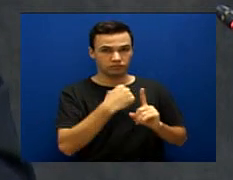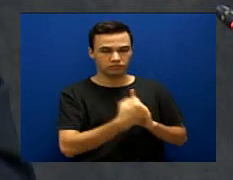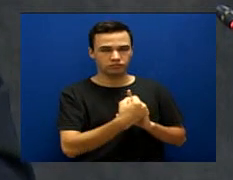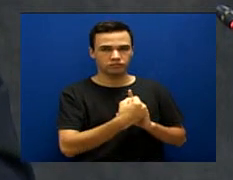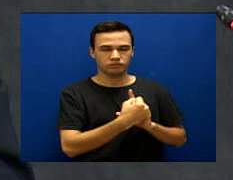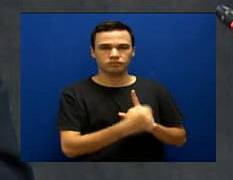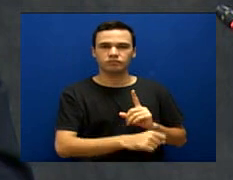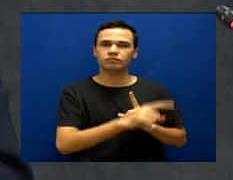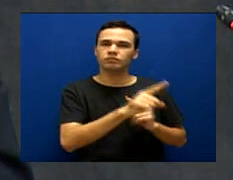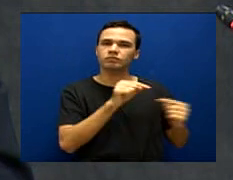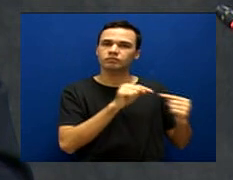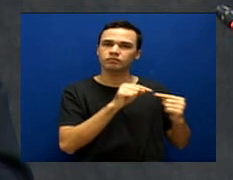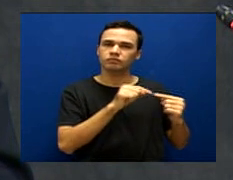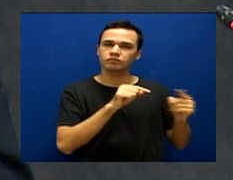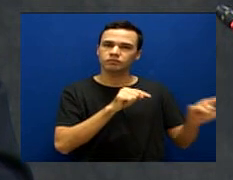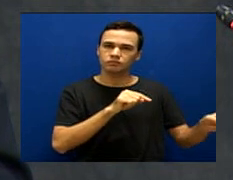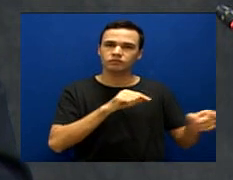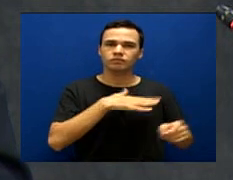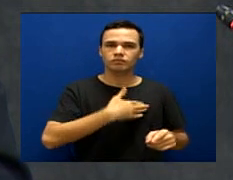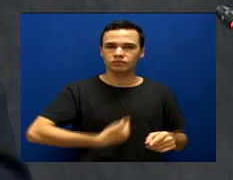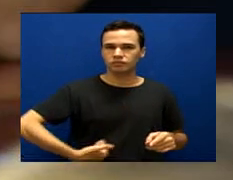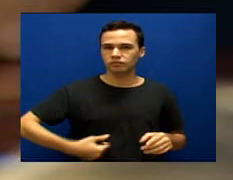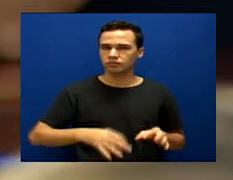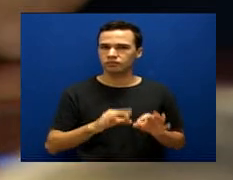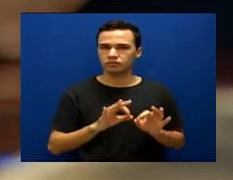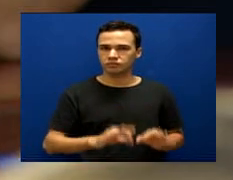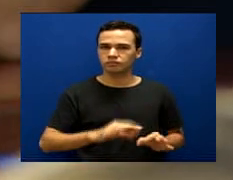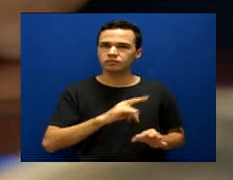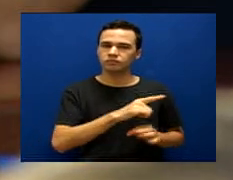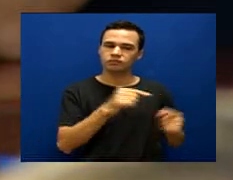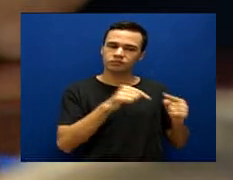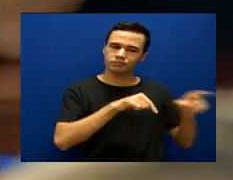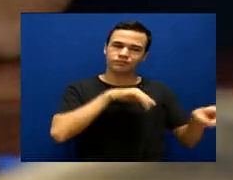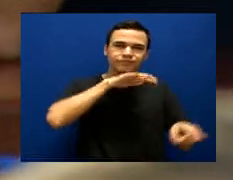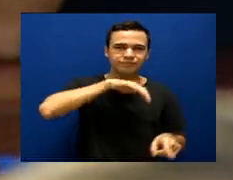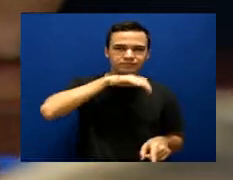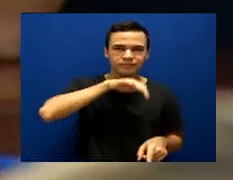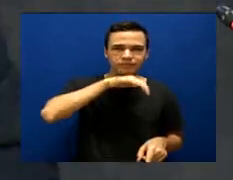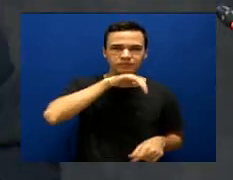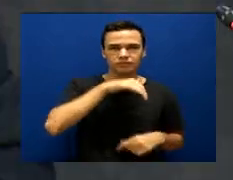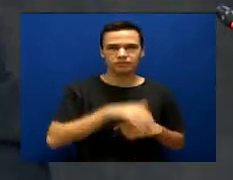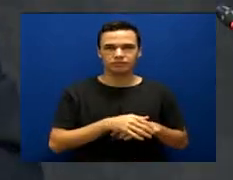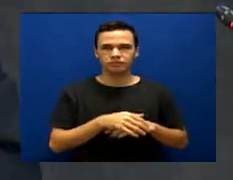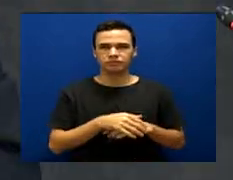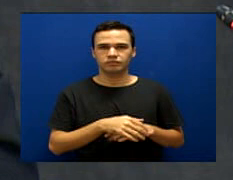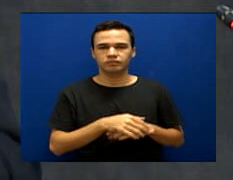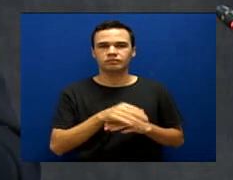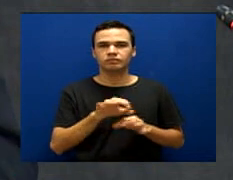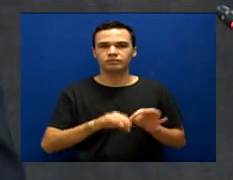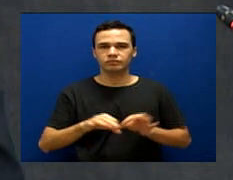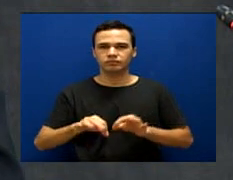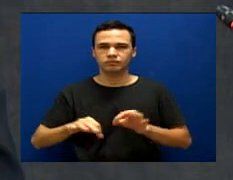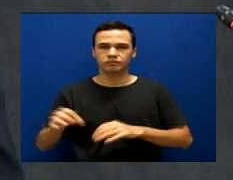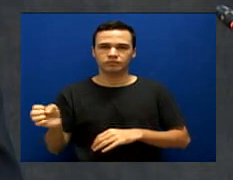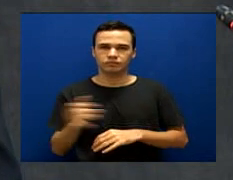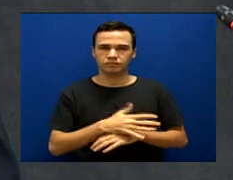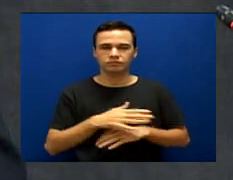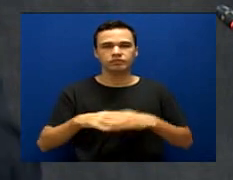com ações políticas afirmativas com relação à causa animal. fazer um novo, e depois,